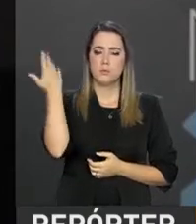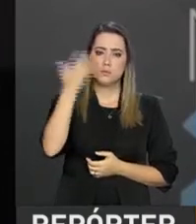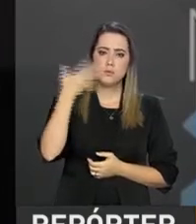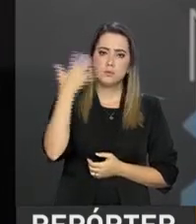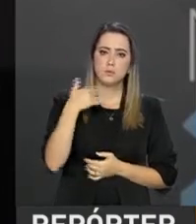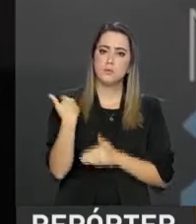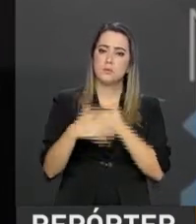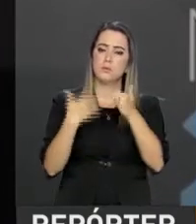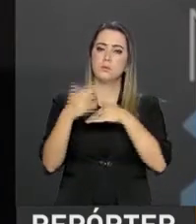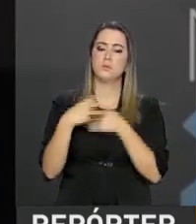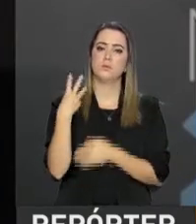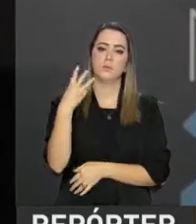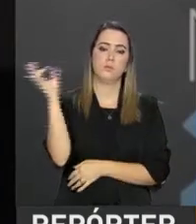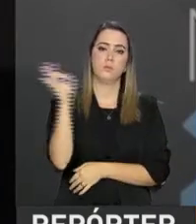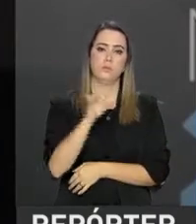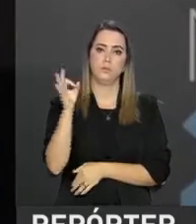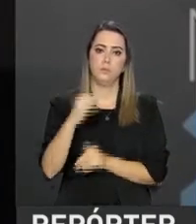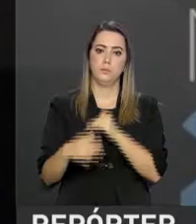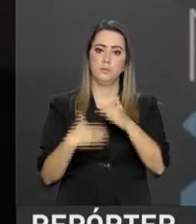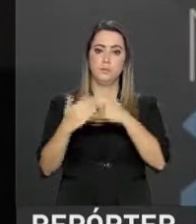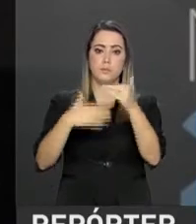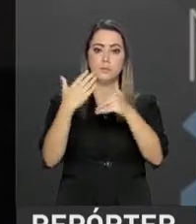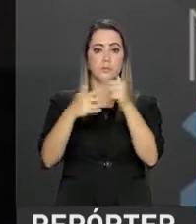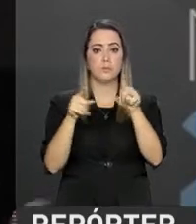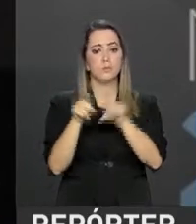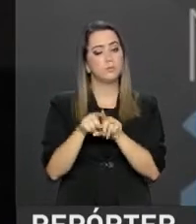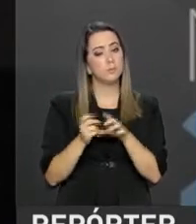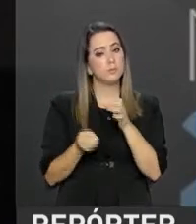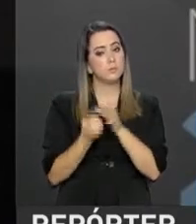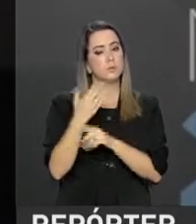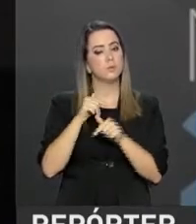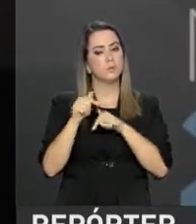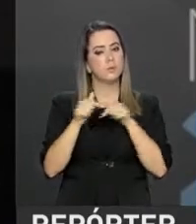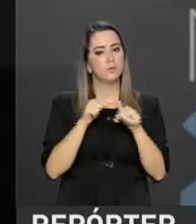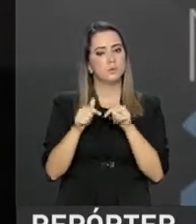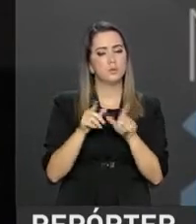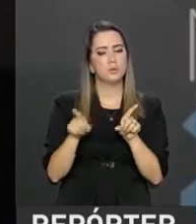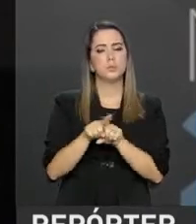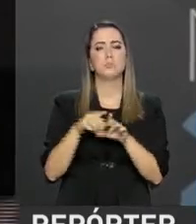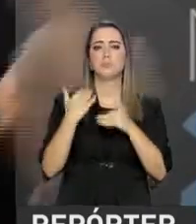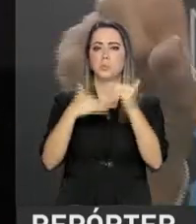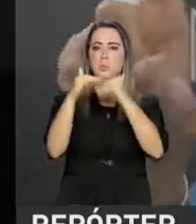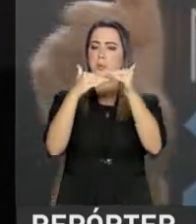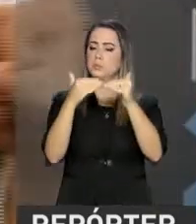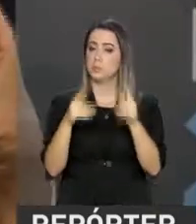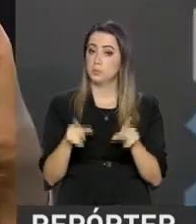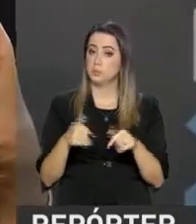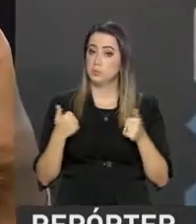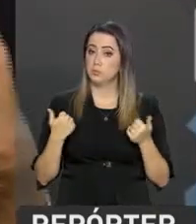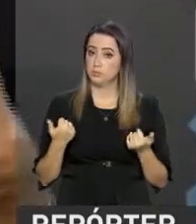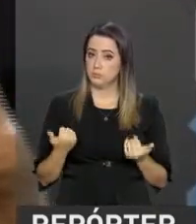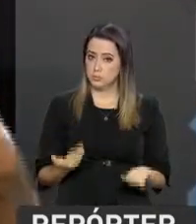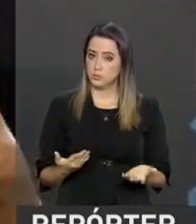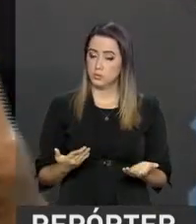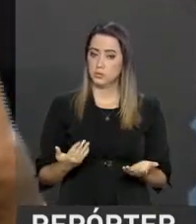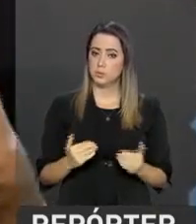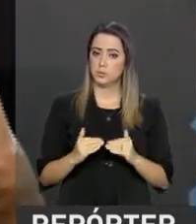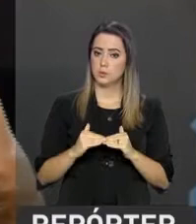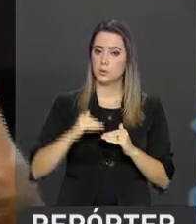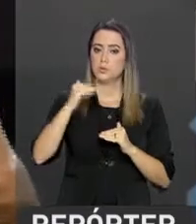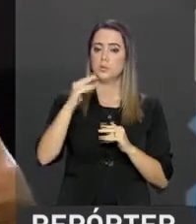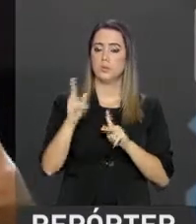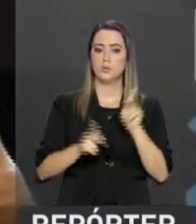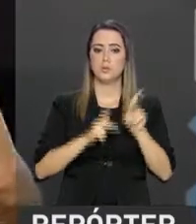uma criação líquida de empregos este ano também muito elevada e um aumento da